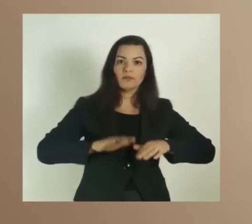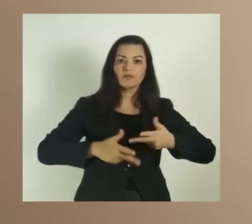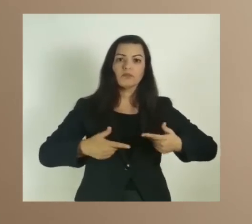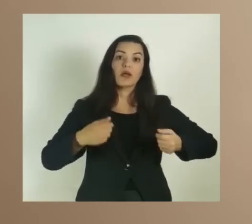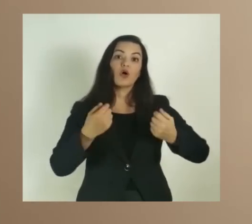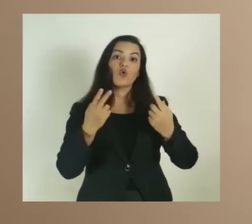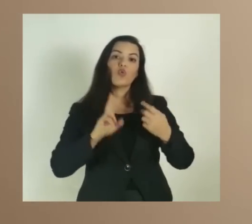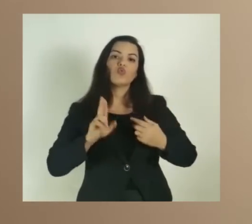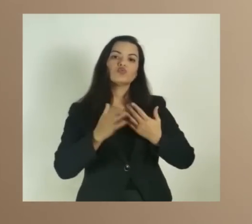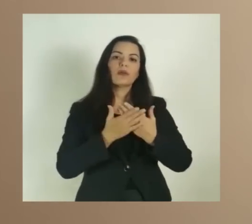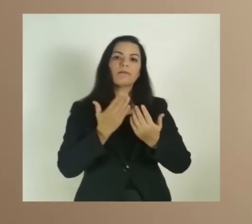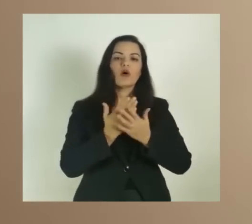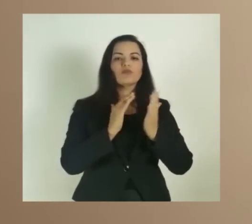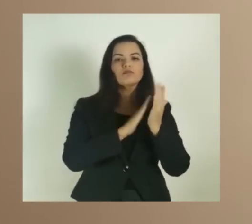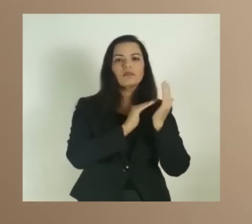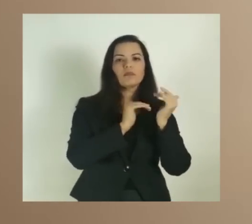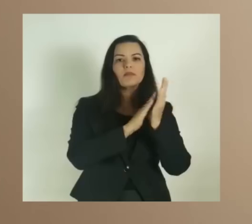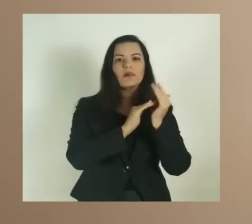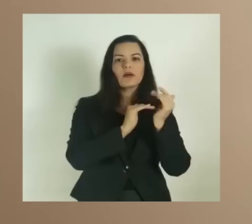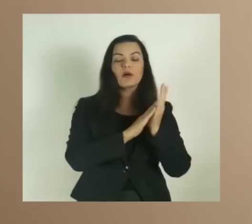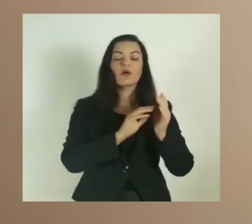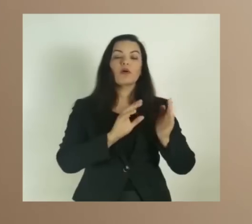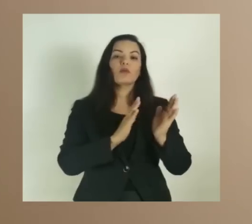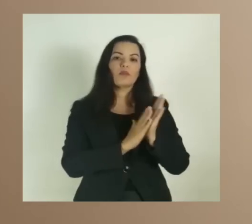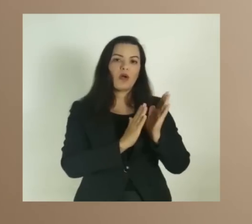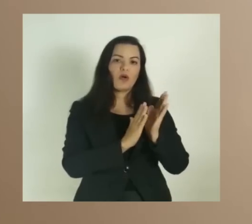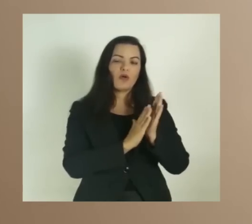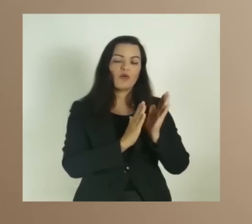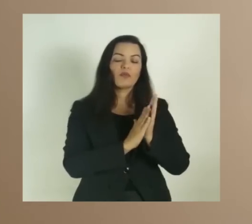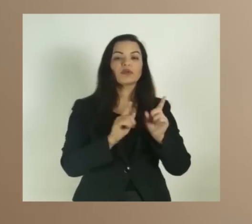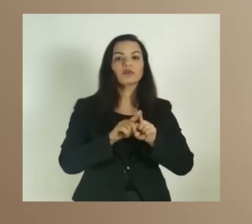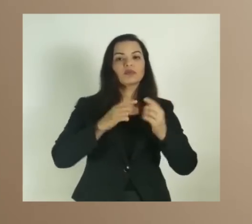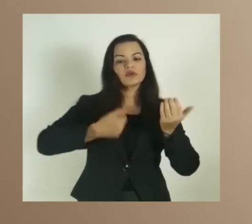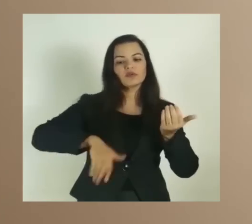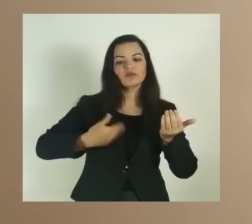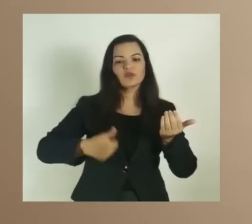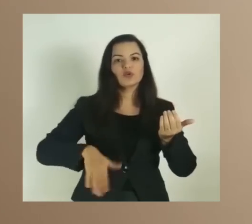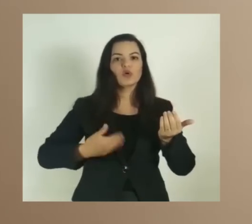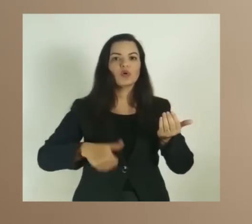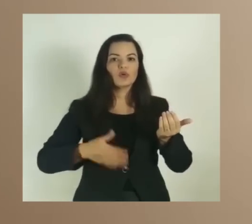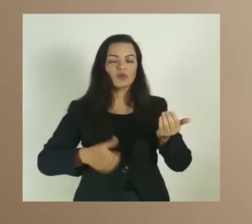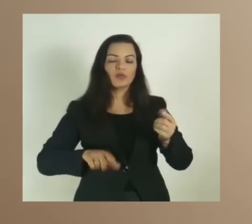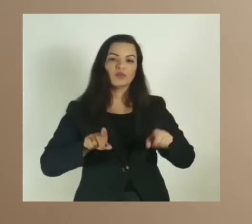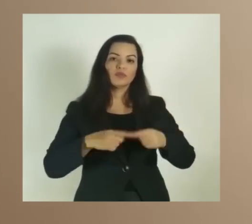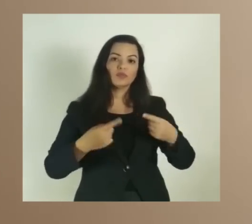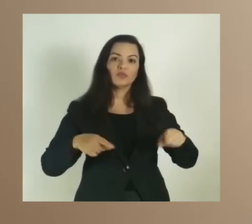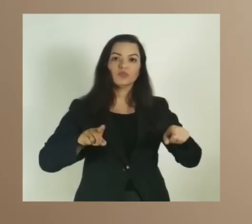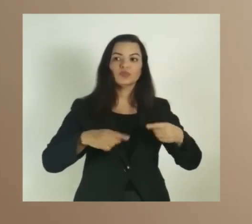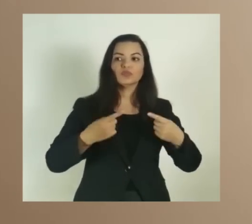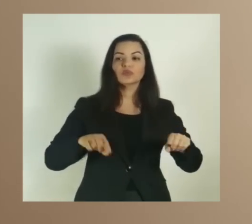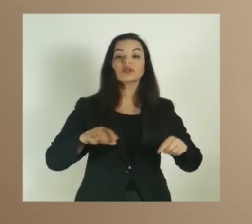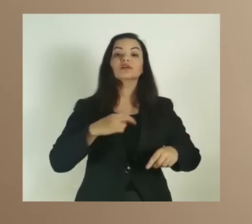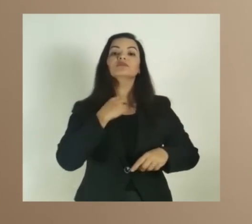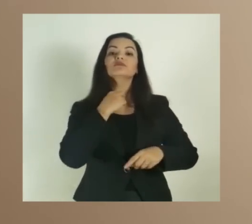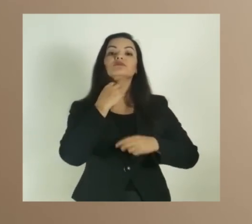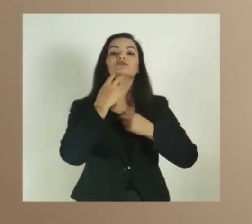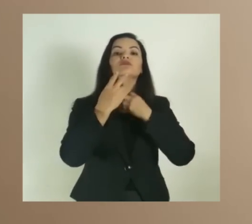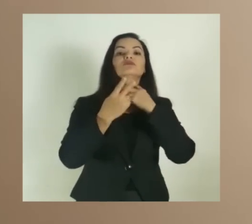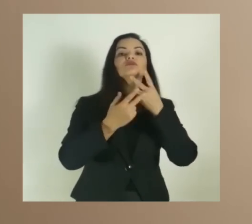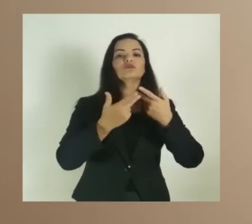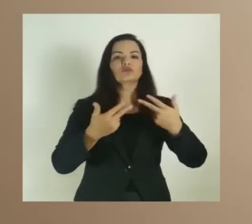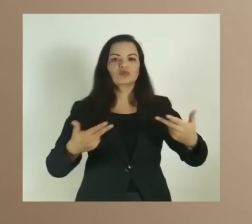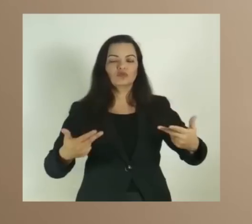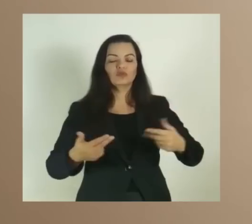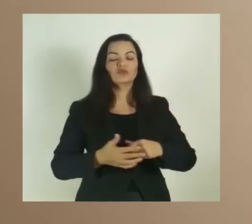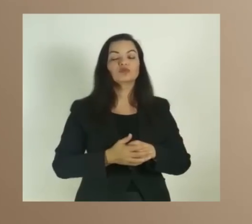palmas, o violão, que faz o preenchimento da música, e a melodia fica por conta das vozes. Ao ouvir essa